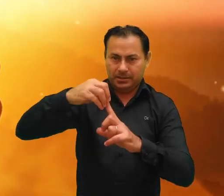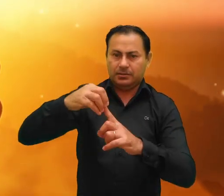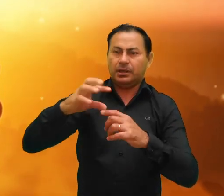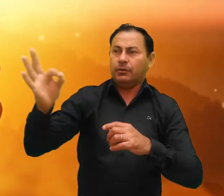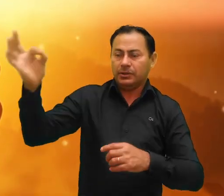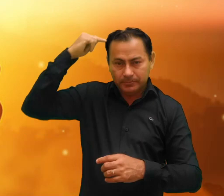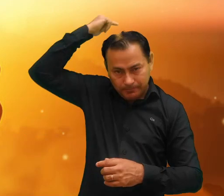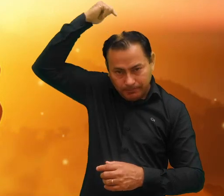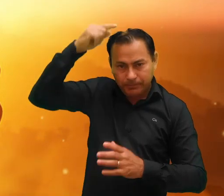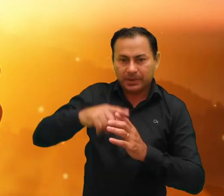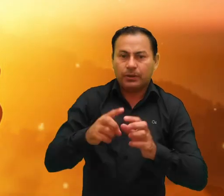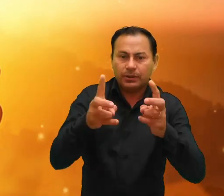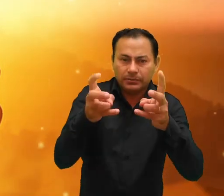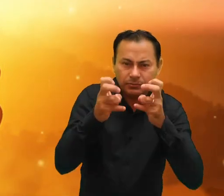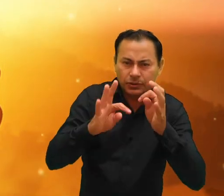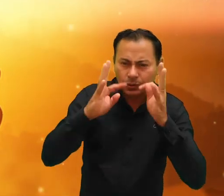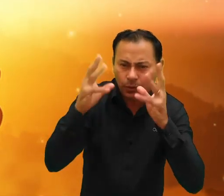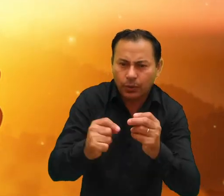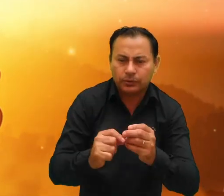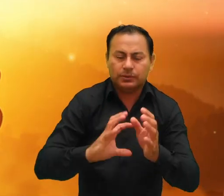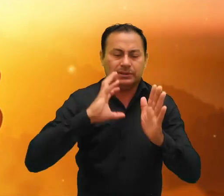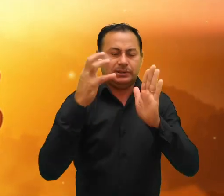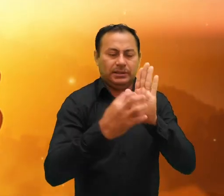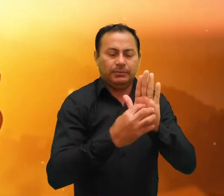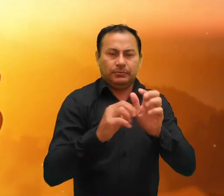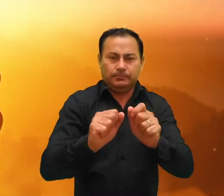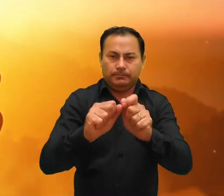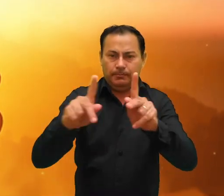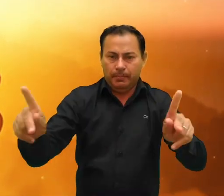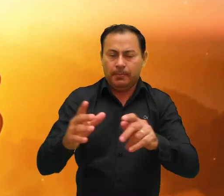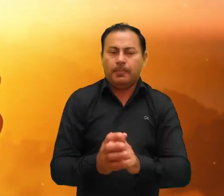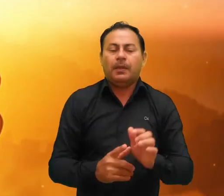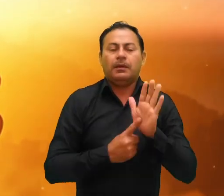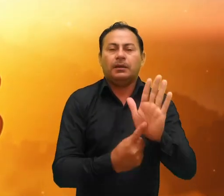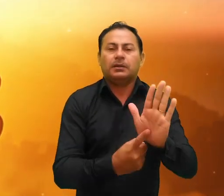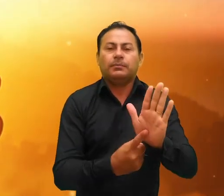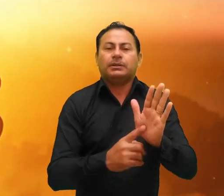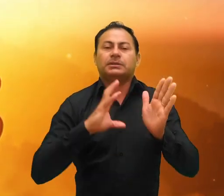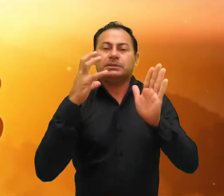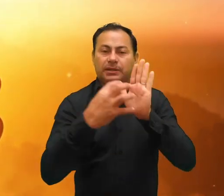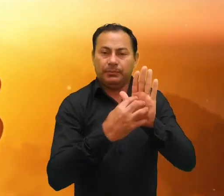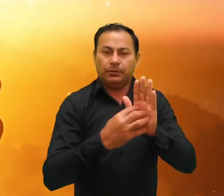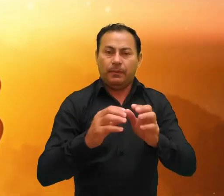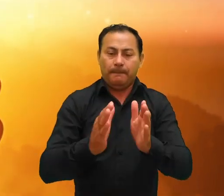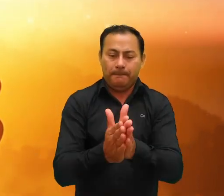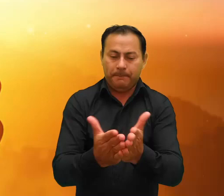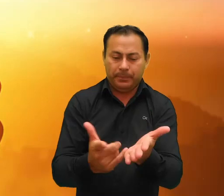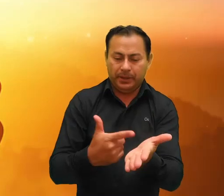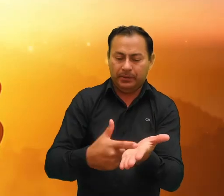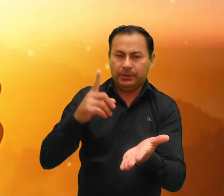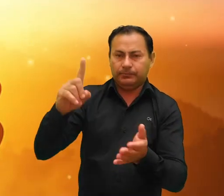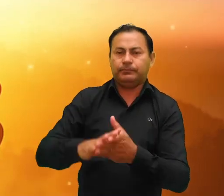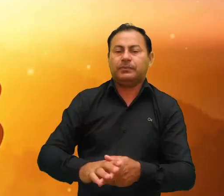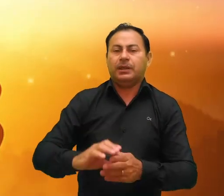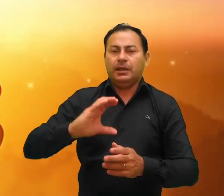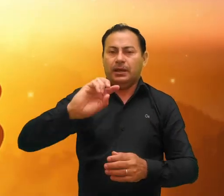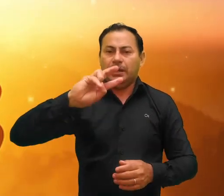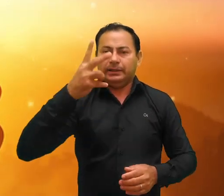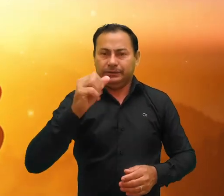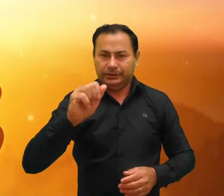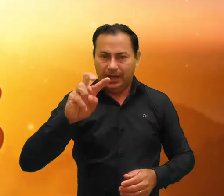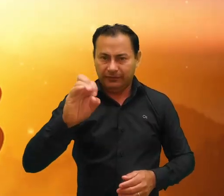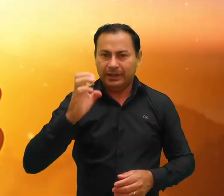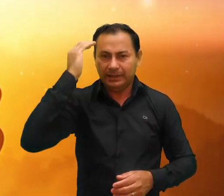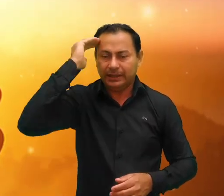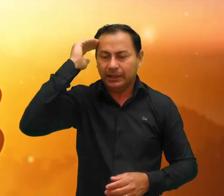que precisamos é perceber que todos os símbolos do Apocalipse são símbolos bíblicos. A chave para entender estes símbolos